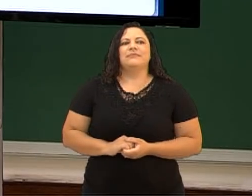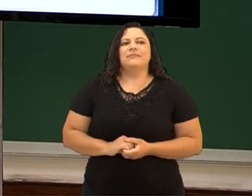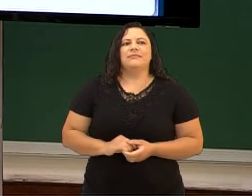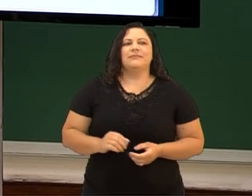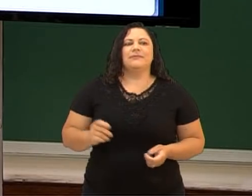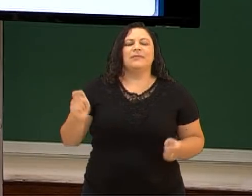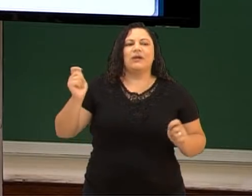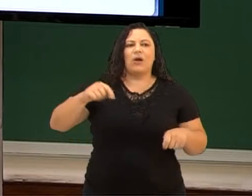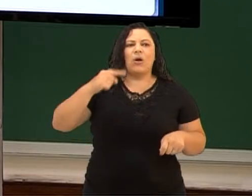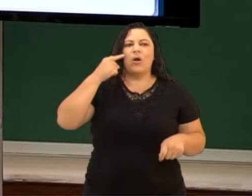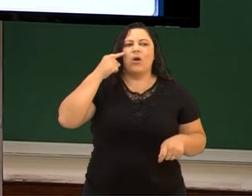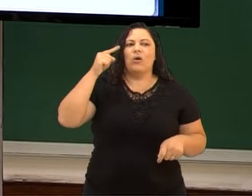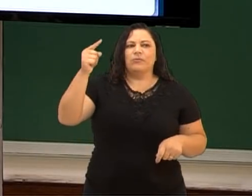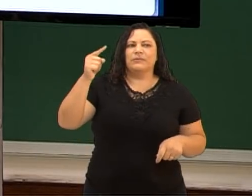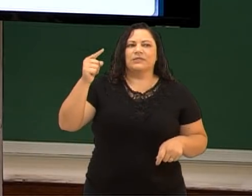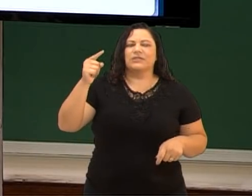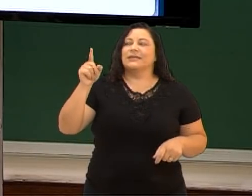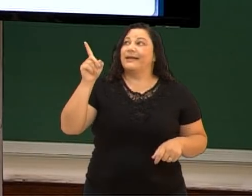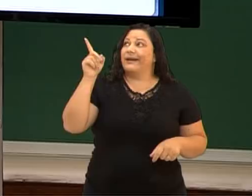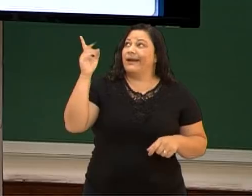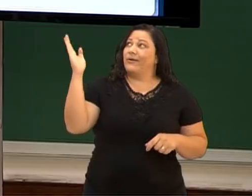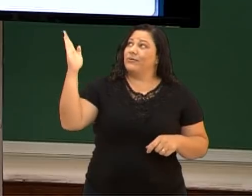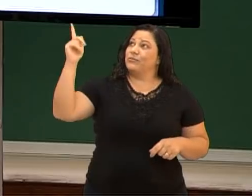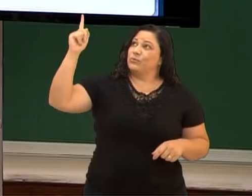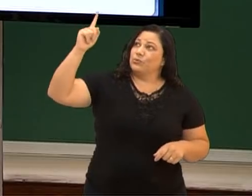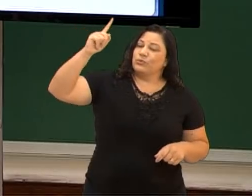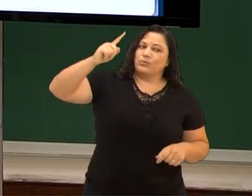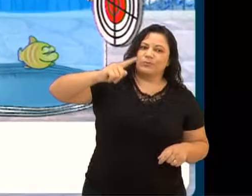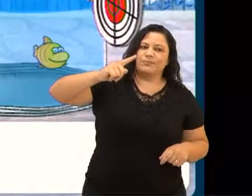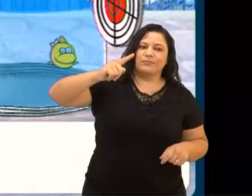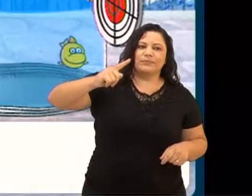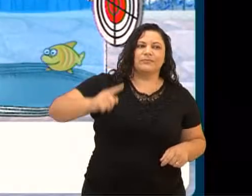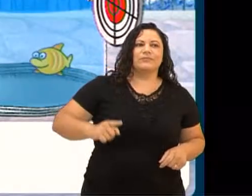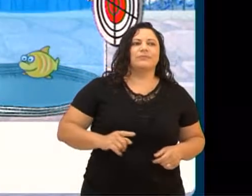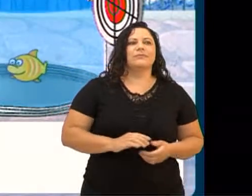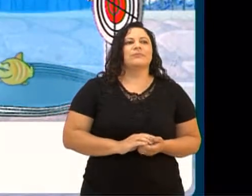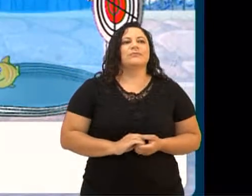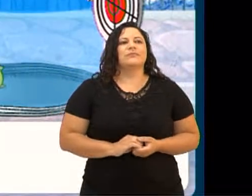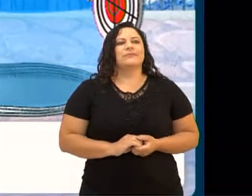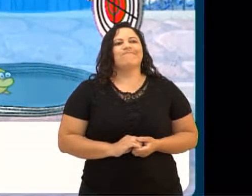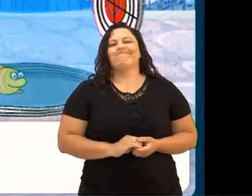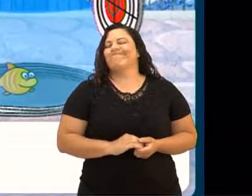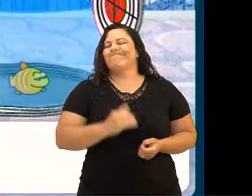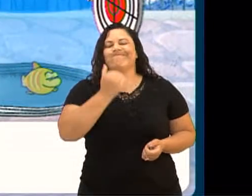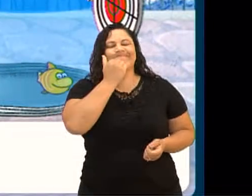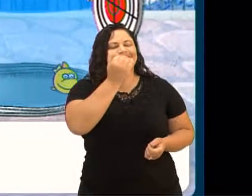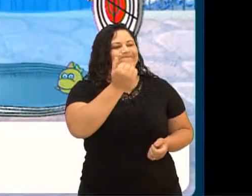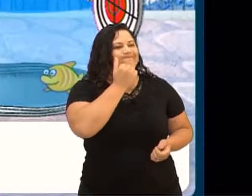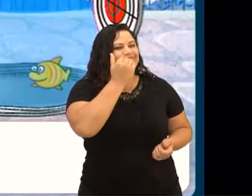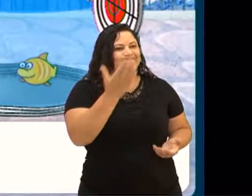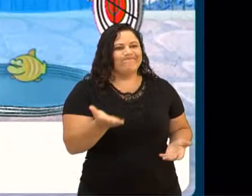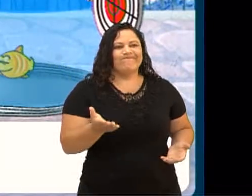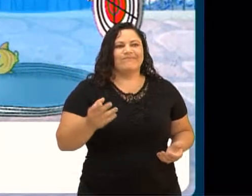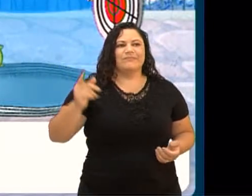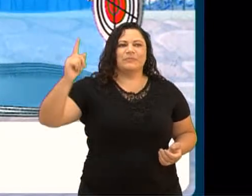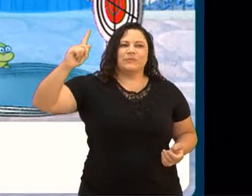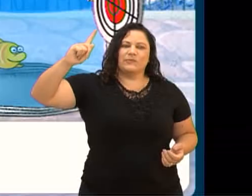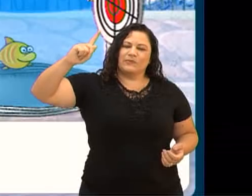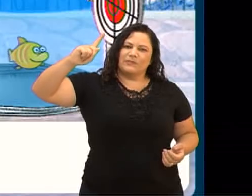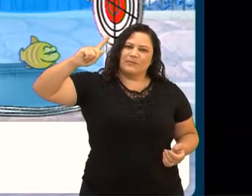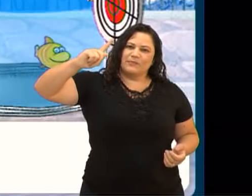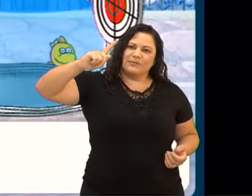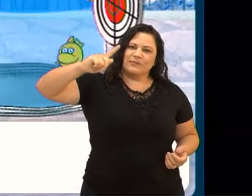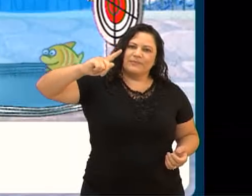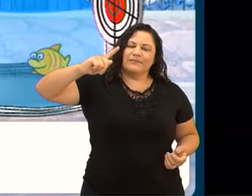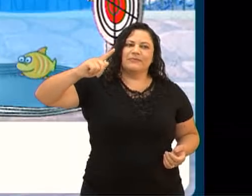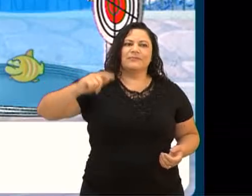bolinha. Você vai chegar lá no nosso alvo e vamos disparar para verificar. Passou por cima, vamos descer um pouquinho mais, olha a nossa angulação, ele é um pouquinho